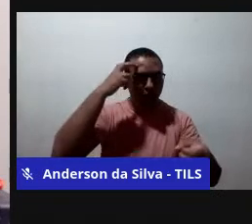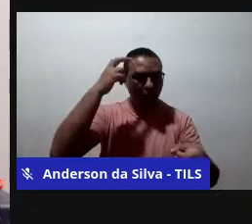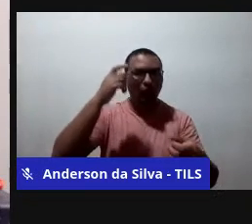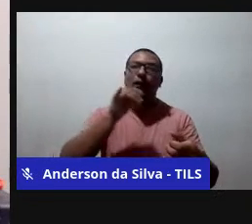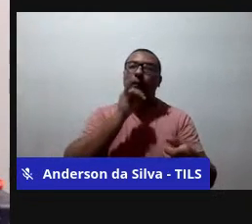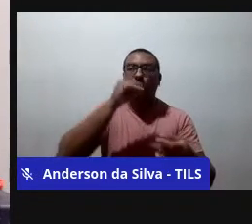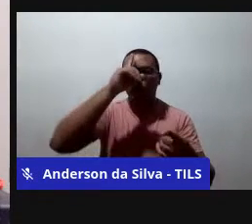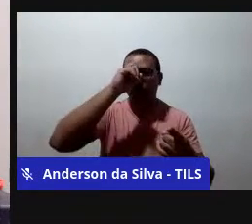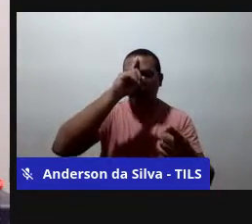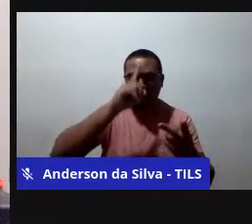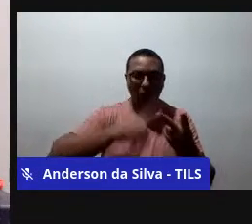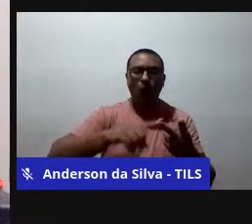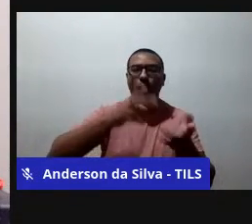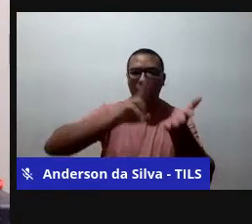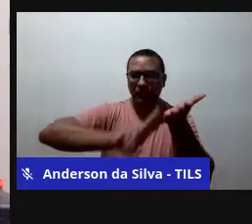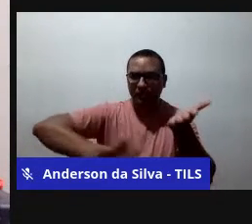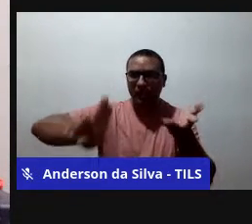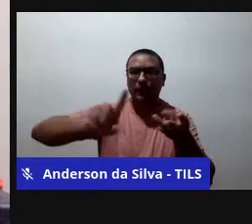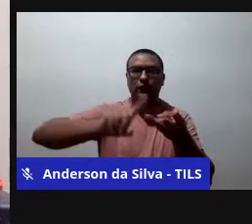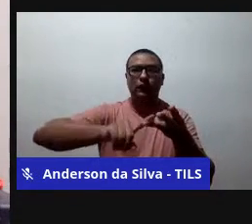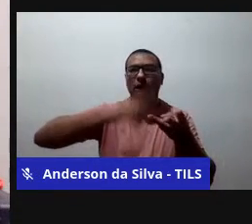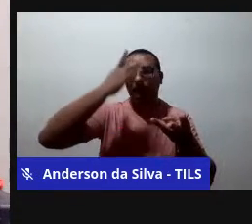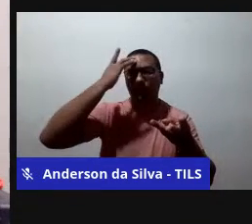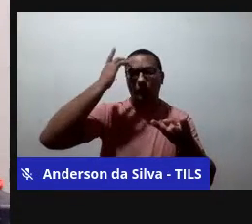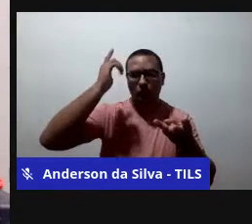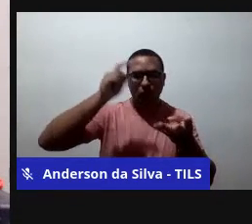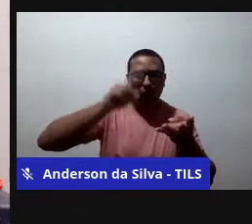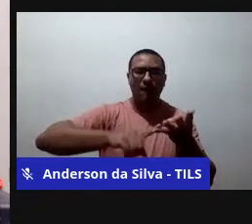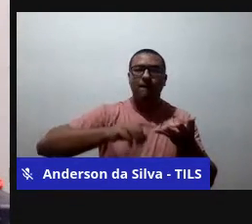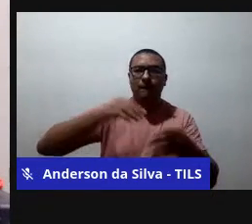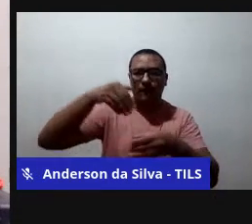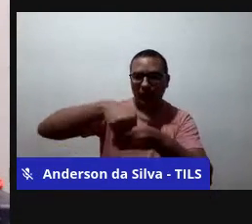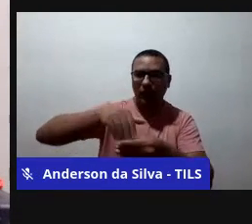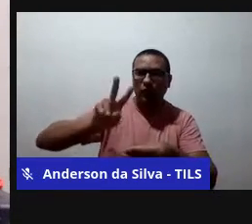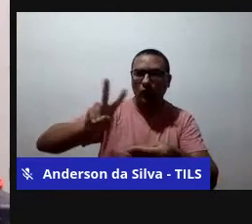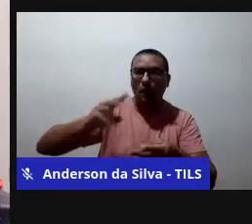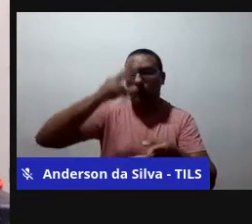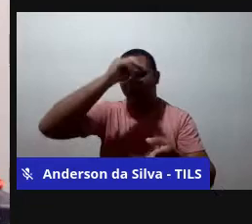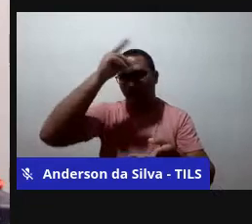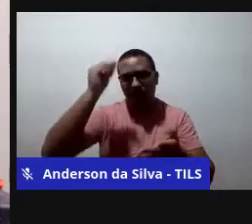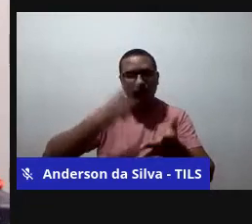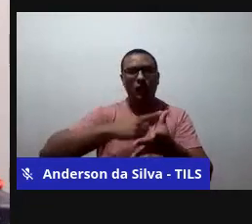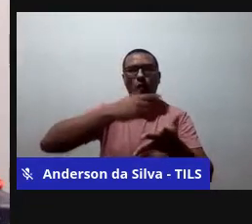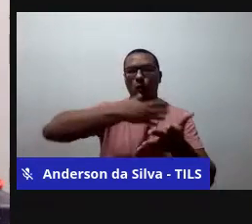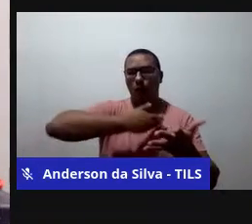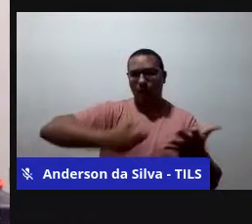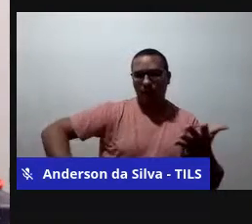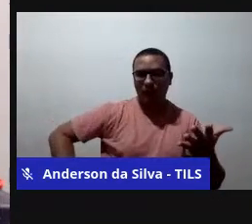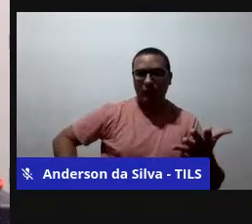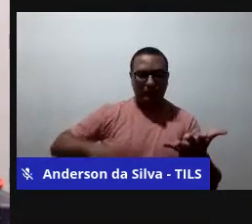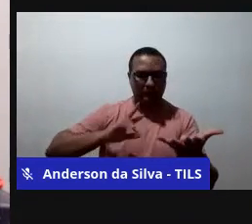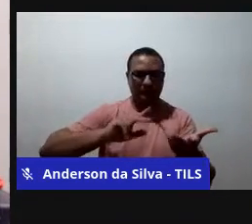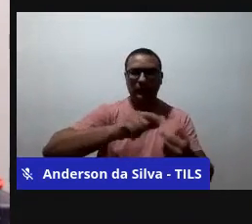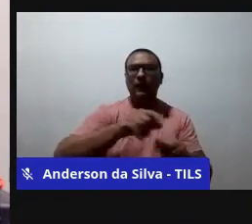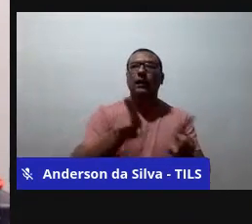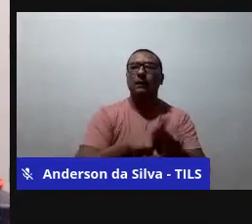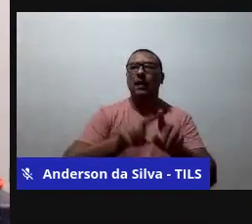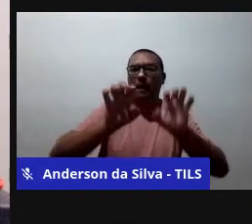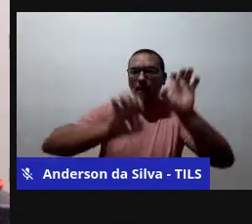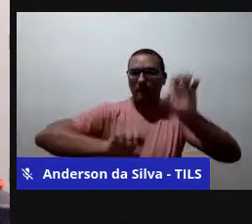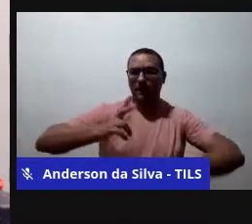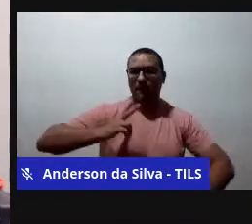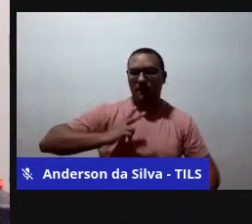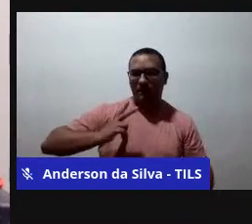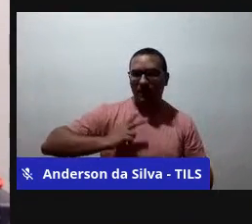hospital, a gente tem universidade, a gente tem o cidadão, vereador, prefeito, governador, a gente tem empresa privada.